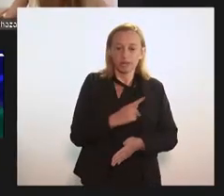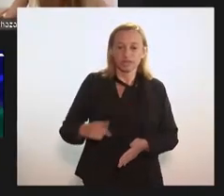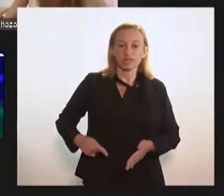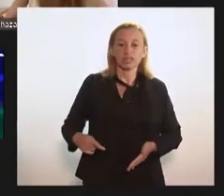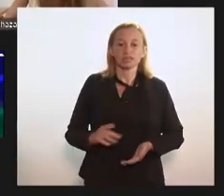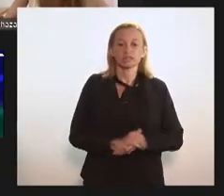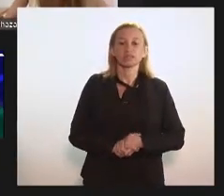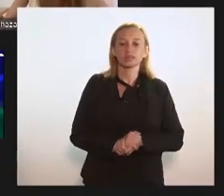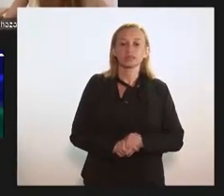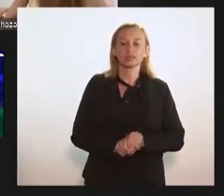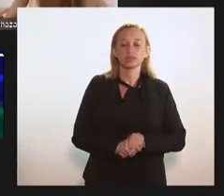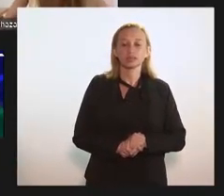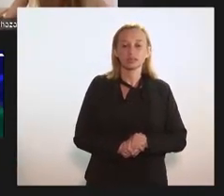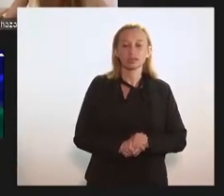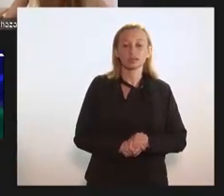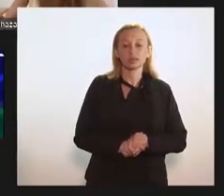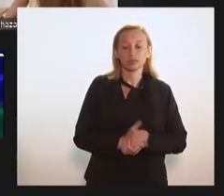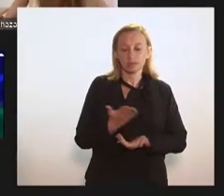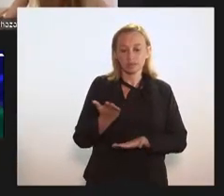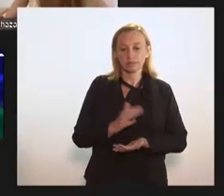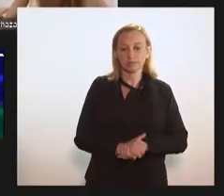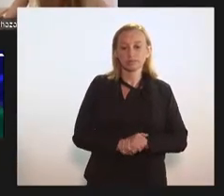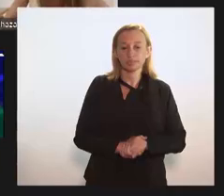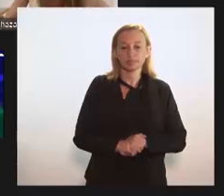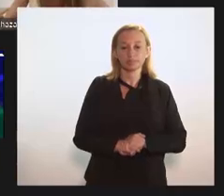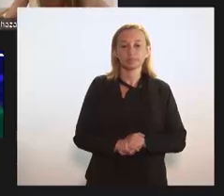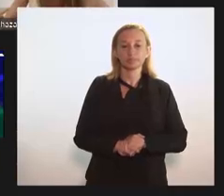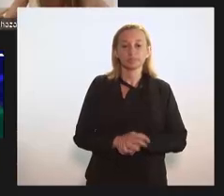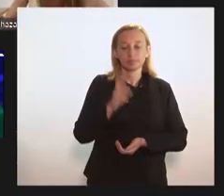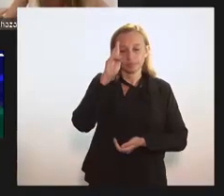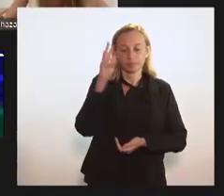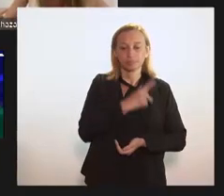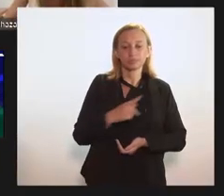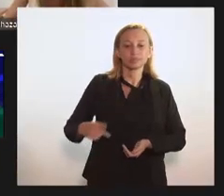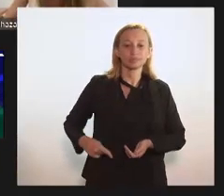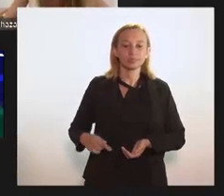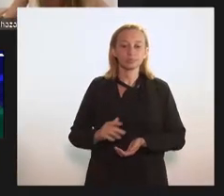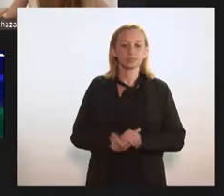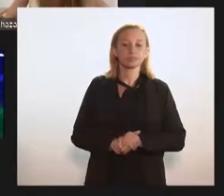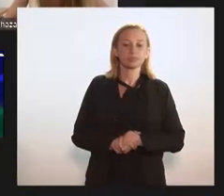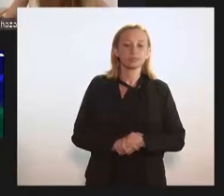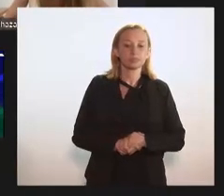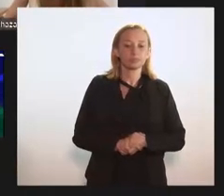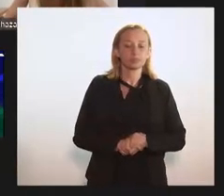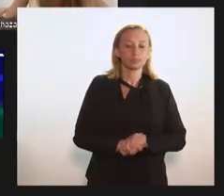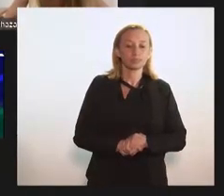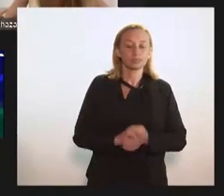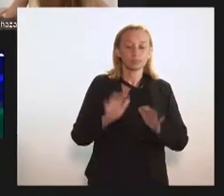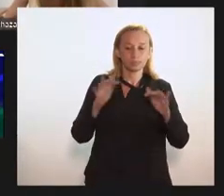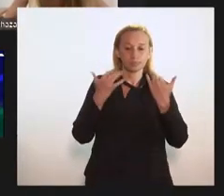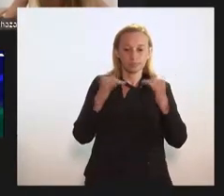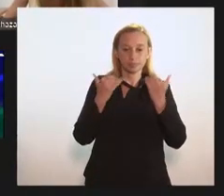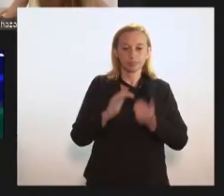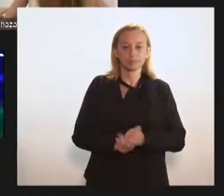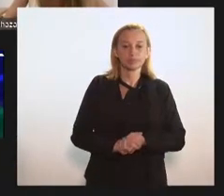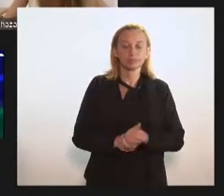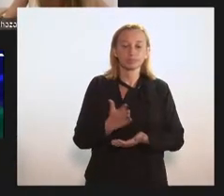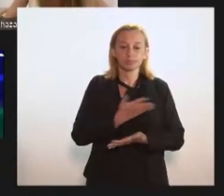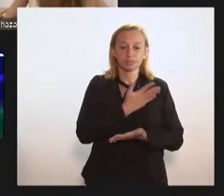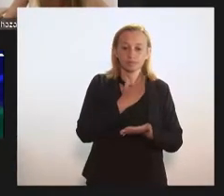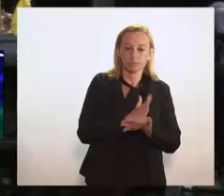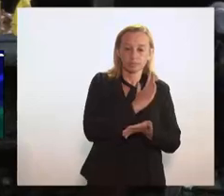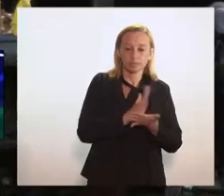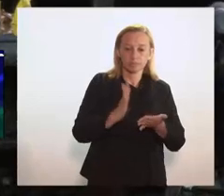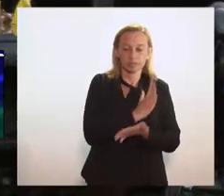Alexandre. Vamos, tia. Senhor presidente, meu pela ordem é para chamar a atenção de alguns números. Um instante